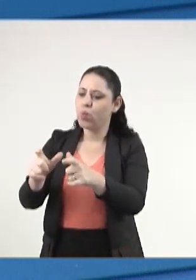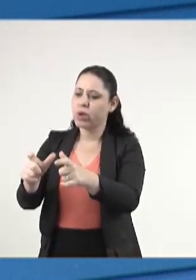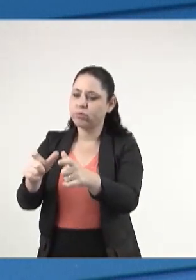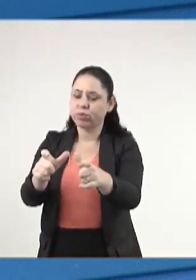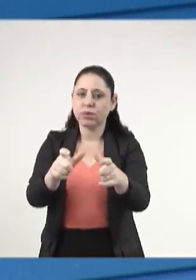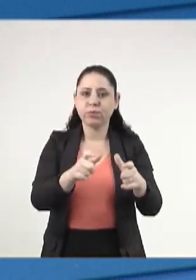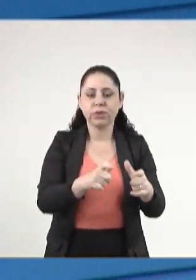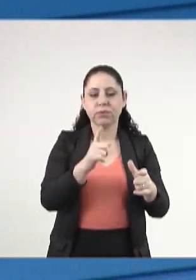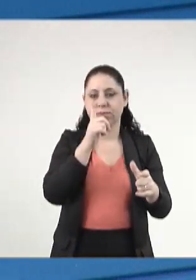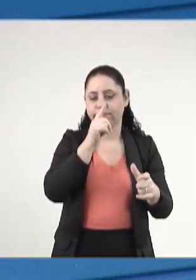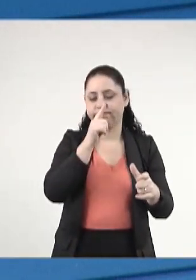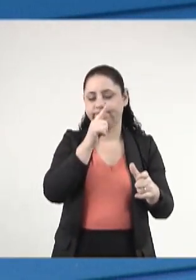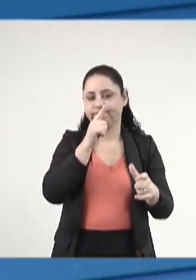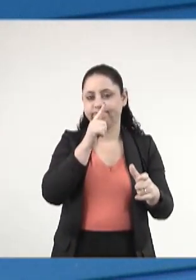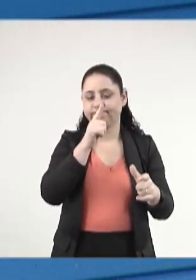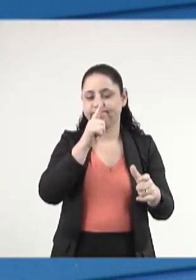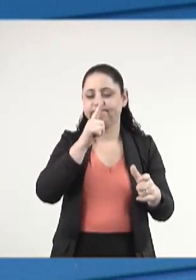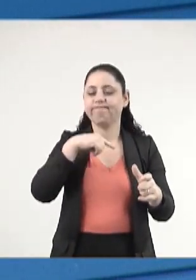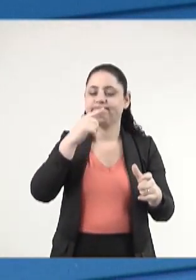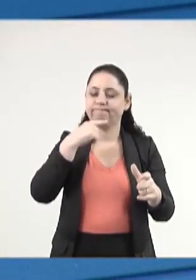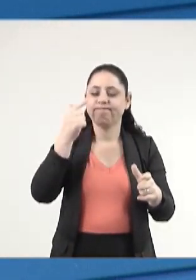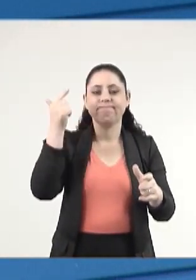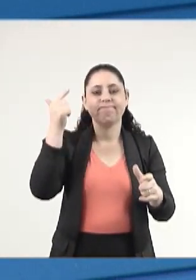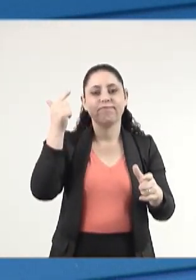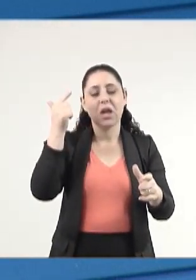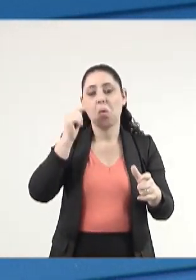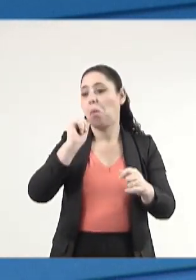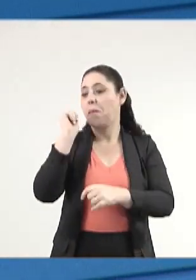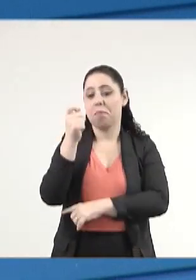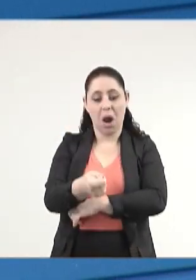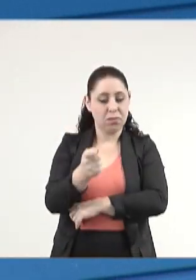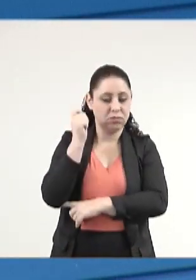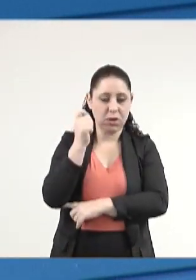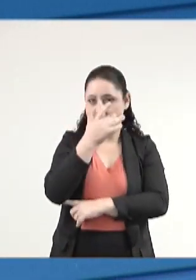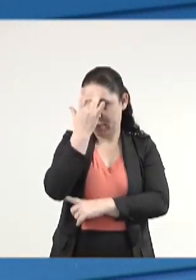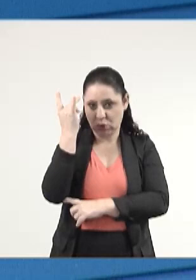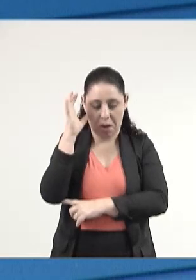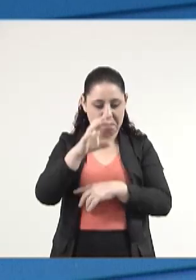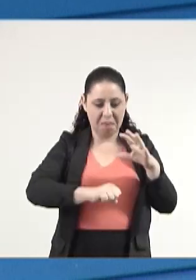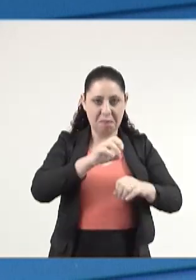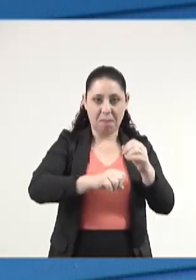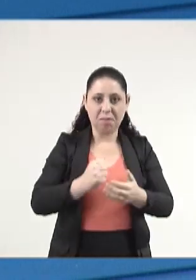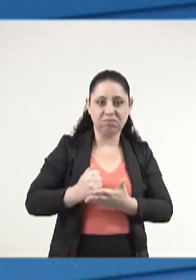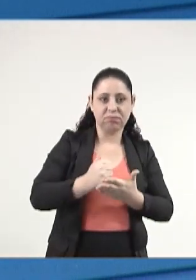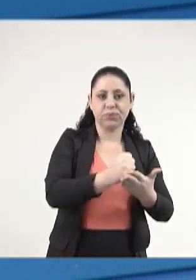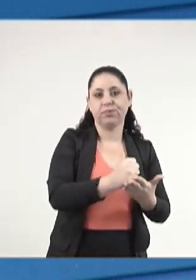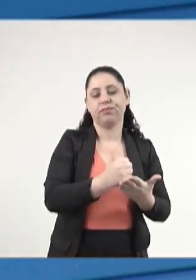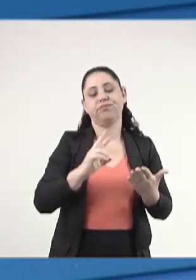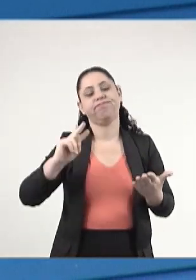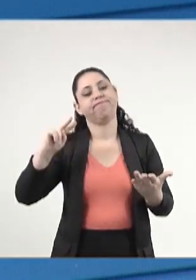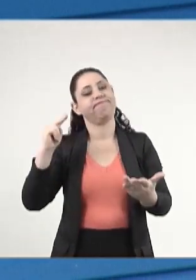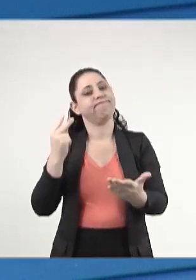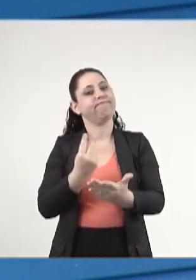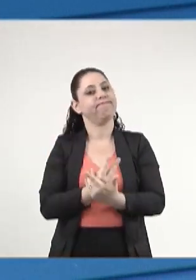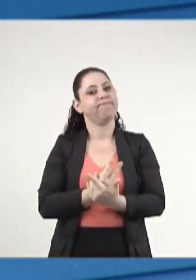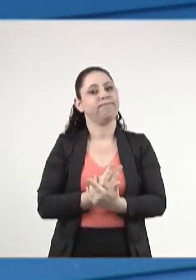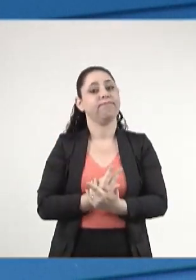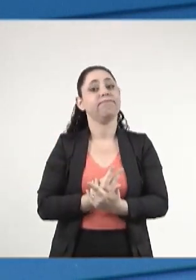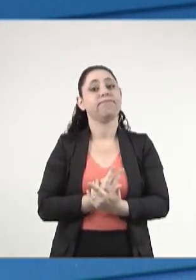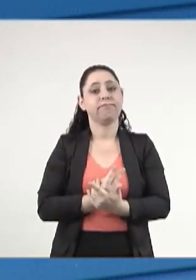água e acabam sendo presas, né, dos pescadores